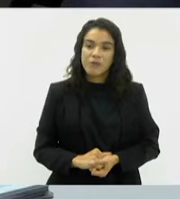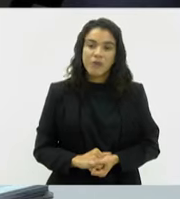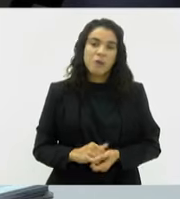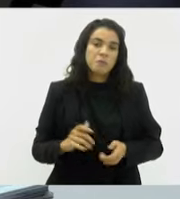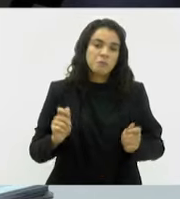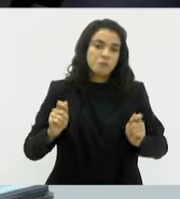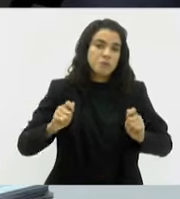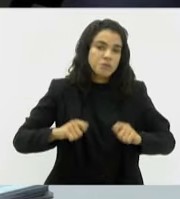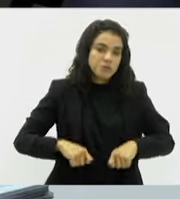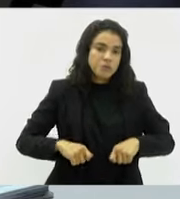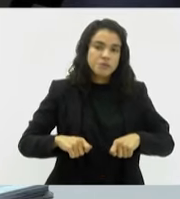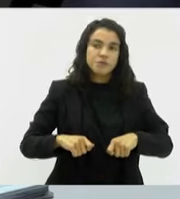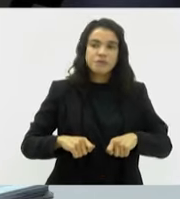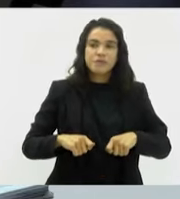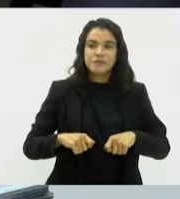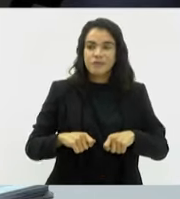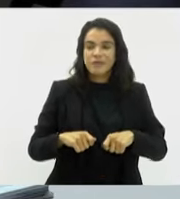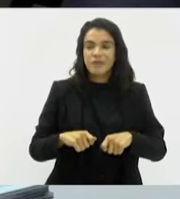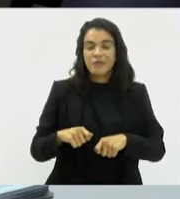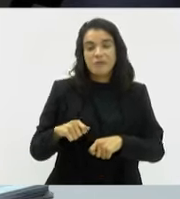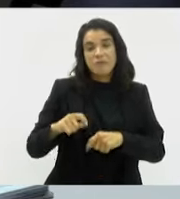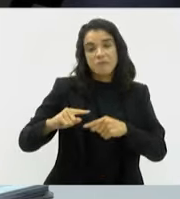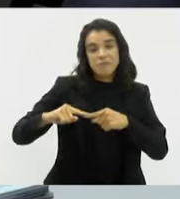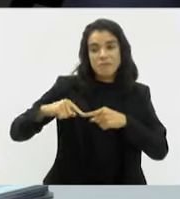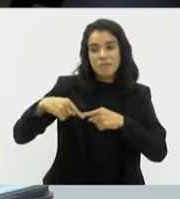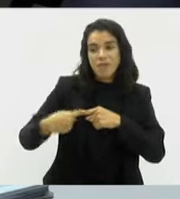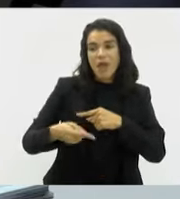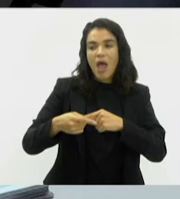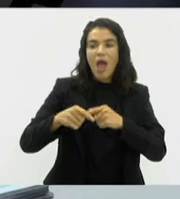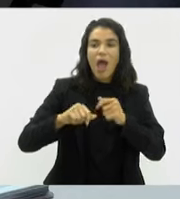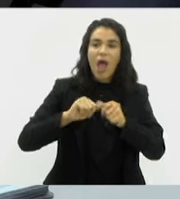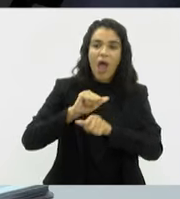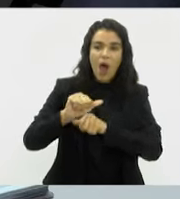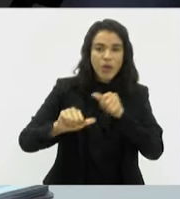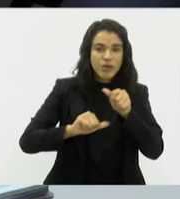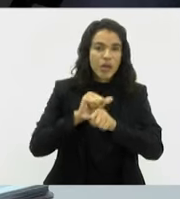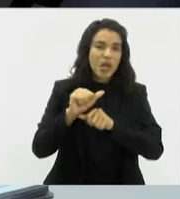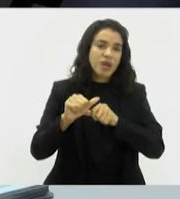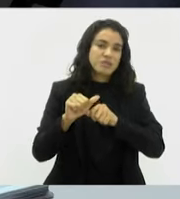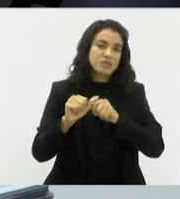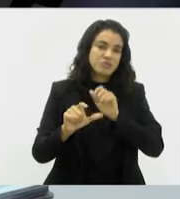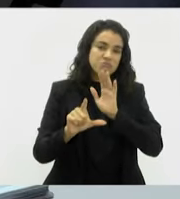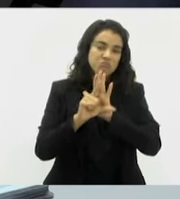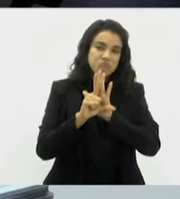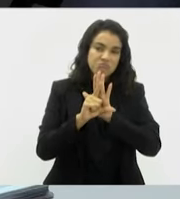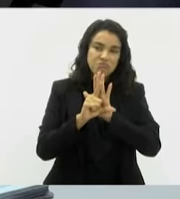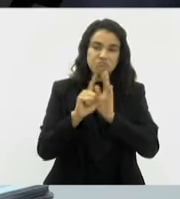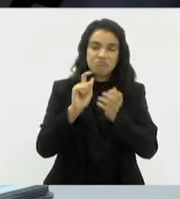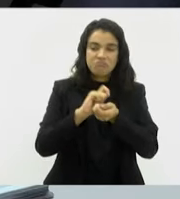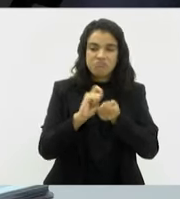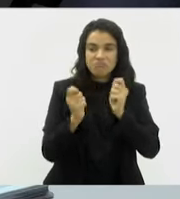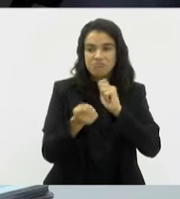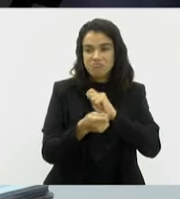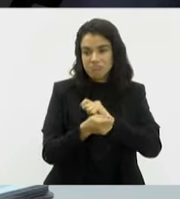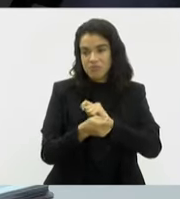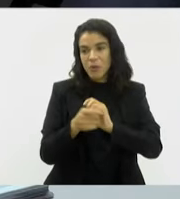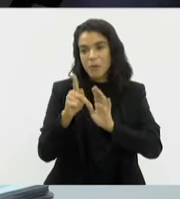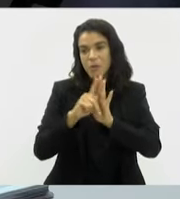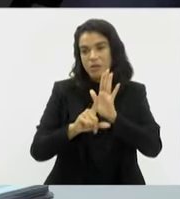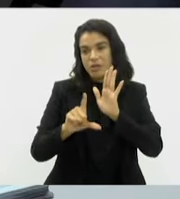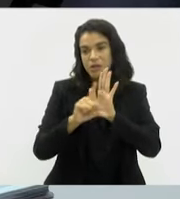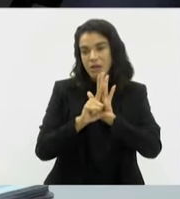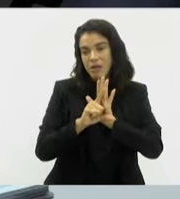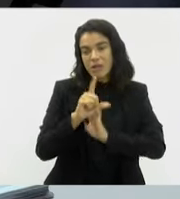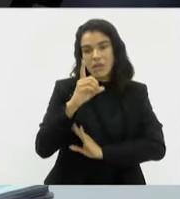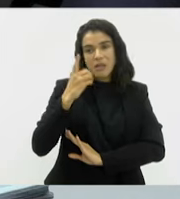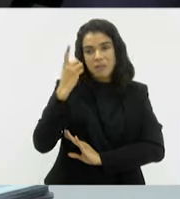possivelmente vá receber também, não é, depois, alterações que se adequem àquilo que já trata no projeto de lei da